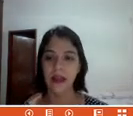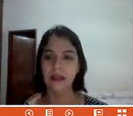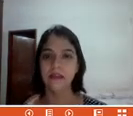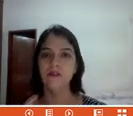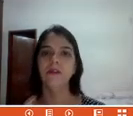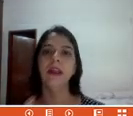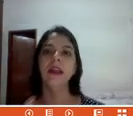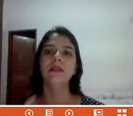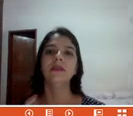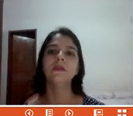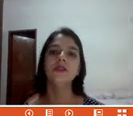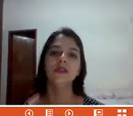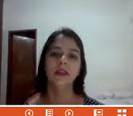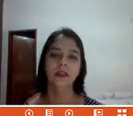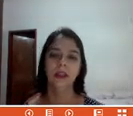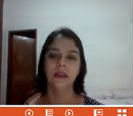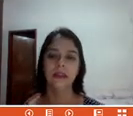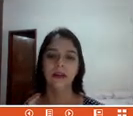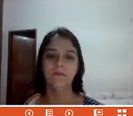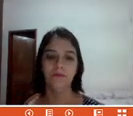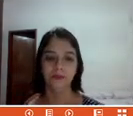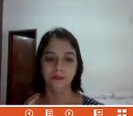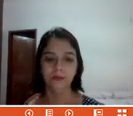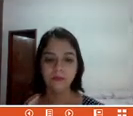os sinais são diferentes. Então a gente tem que ter